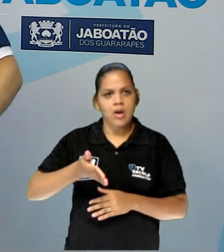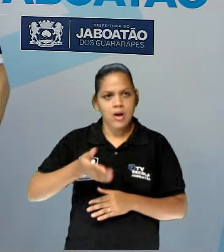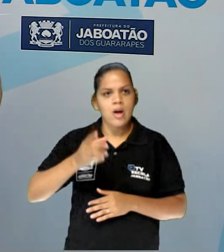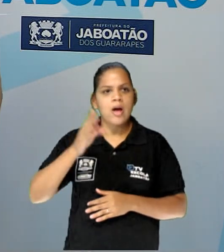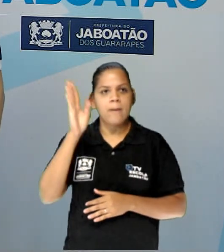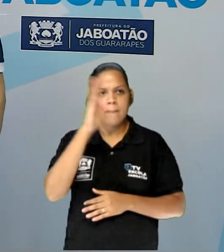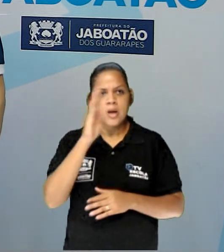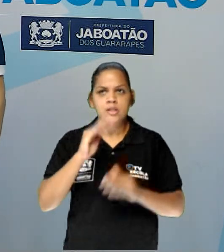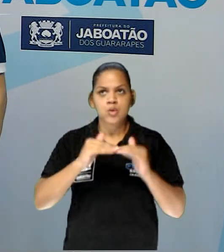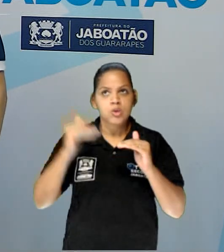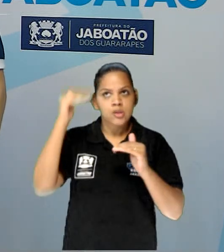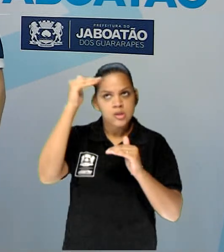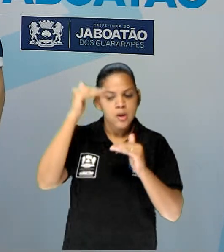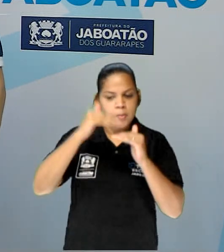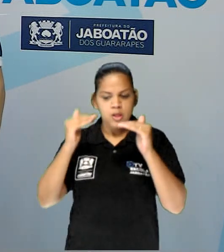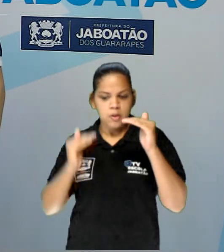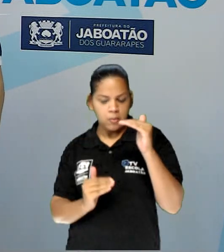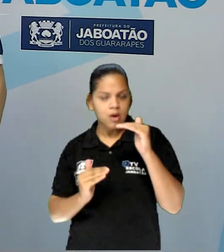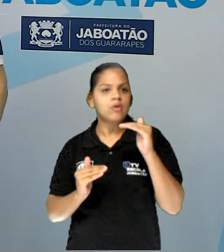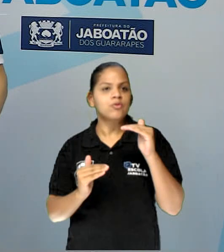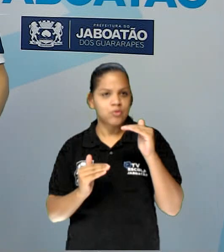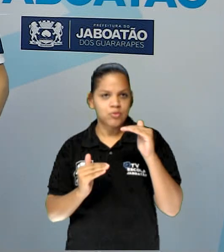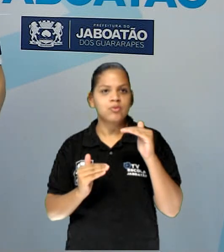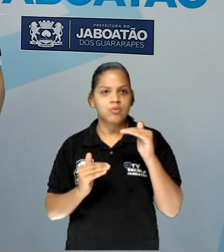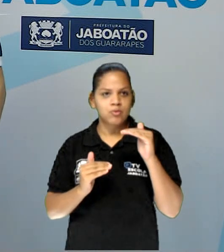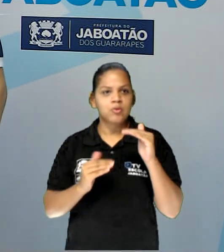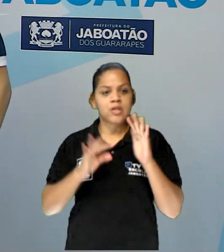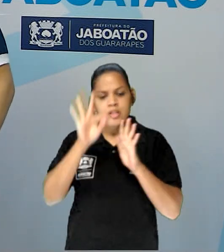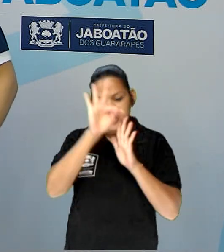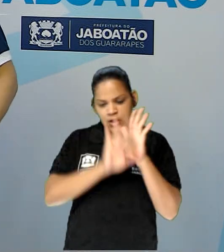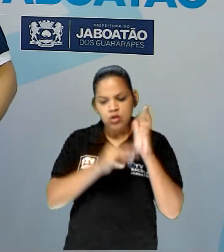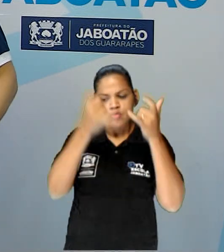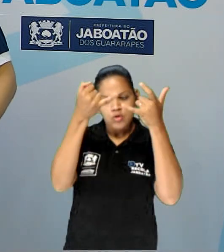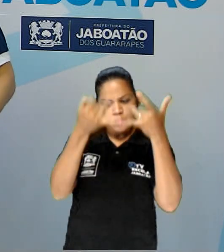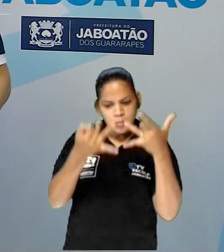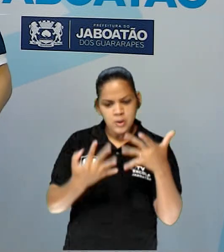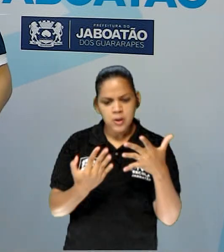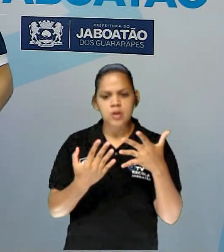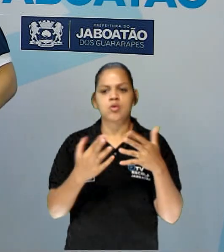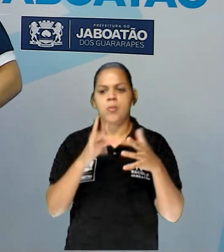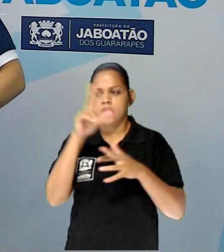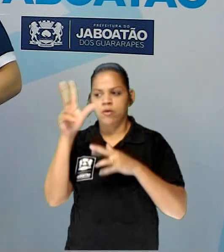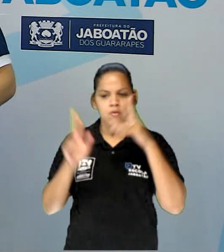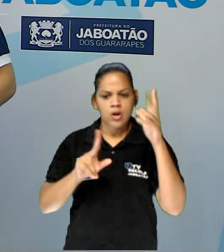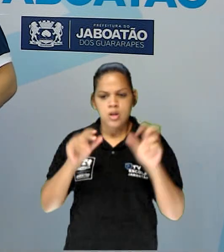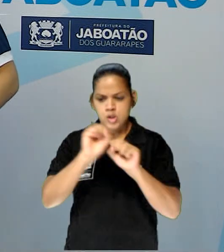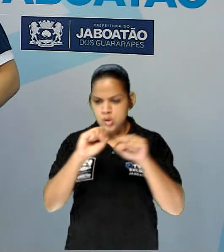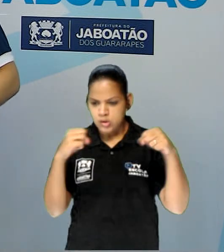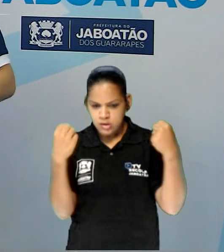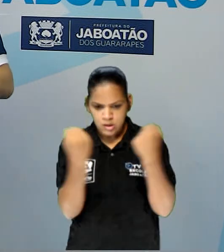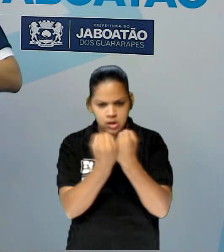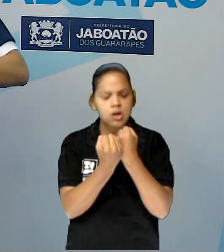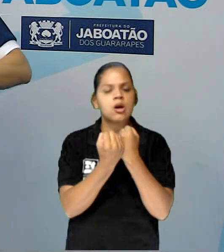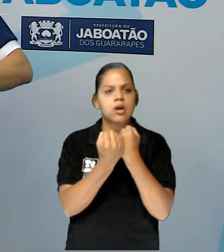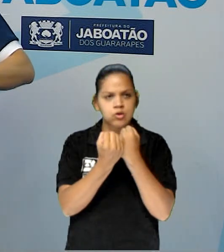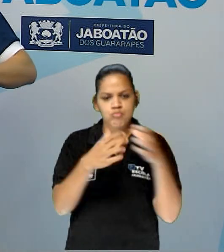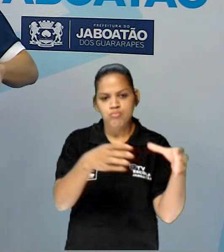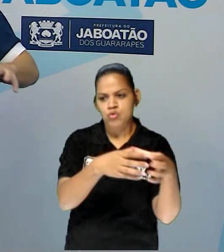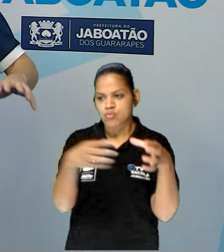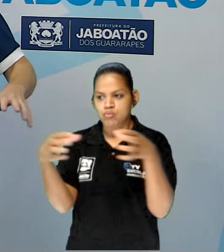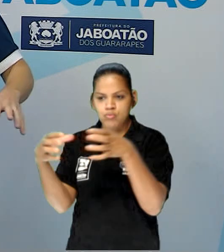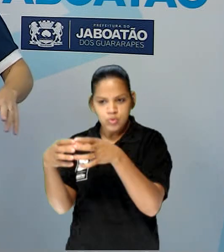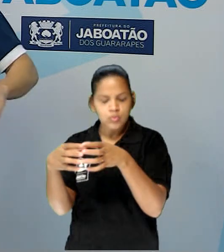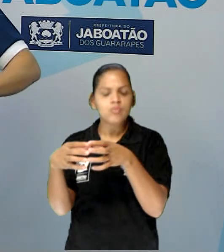Brasil de cima, Brasil de baixo. Esse texto fala sobre as diferenças sociais, né, de classes, e ele fala com uma